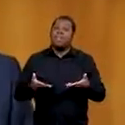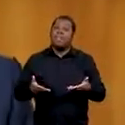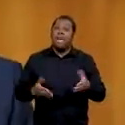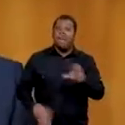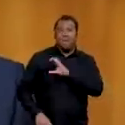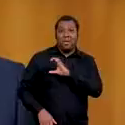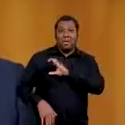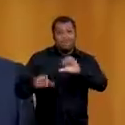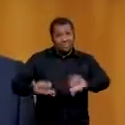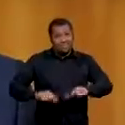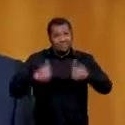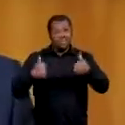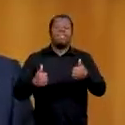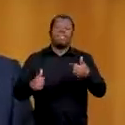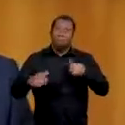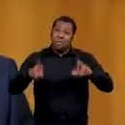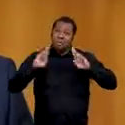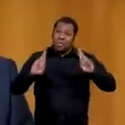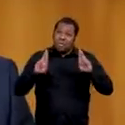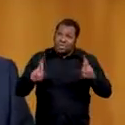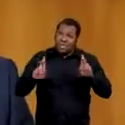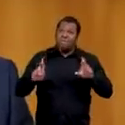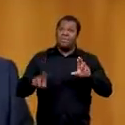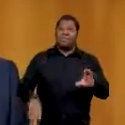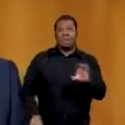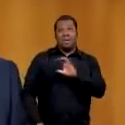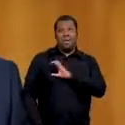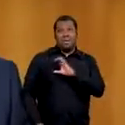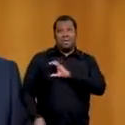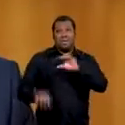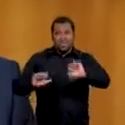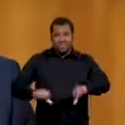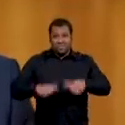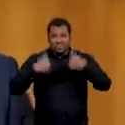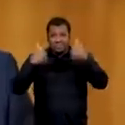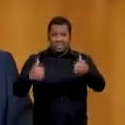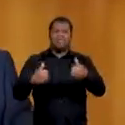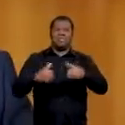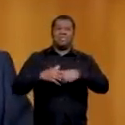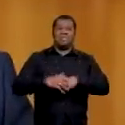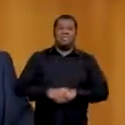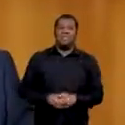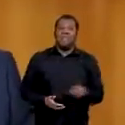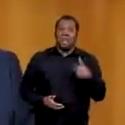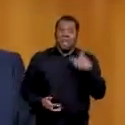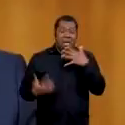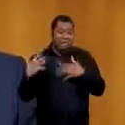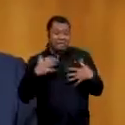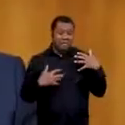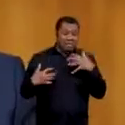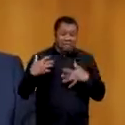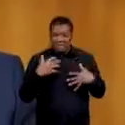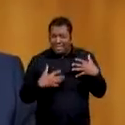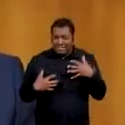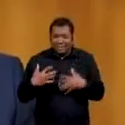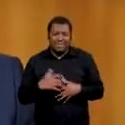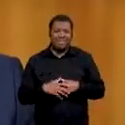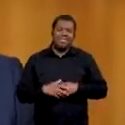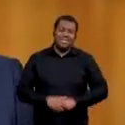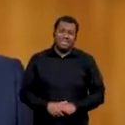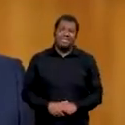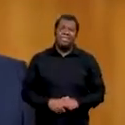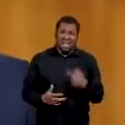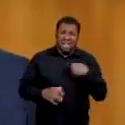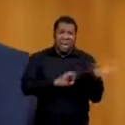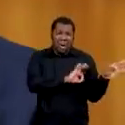que o Corinthians volta a ganhar, porque ele está perto da zona de rebaixamento. É. E eu fico muito angustiado cada vez que eu vejo um jogo do